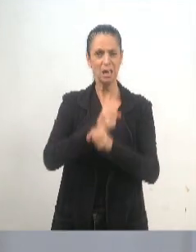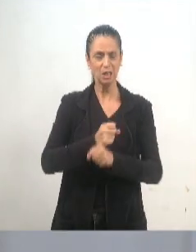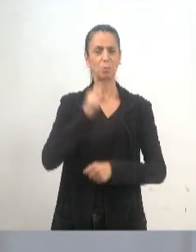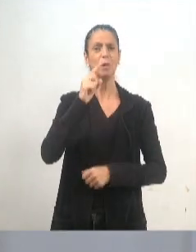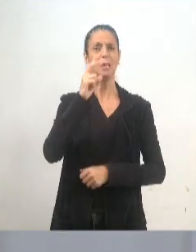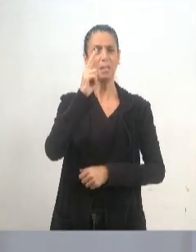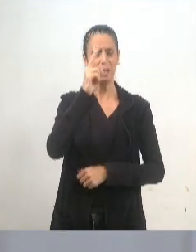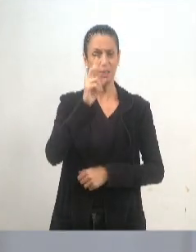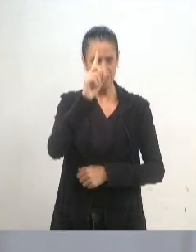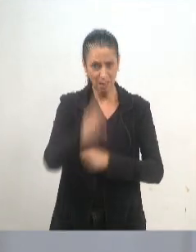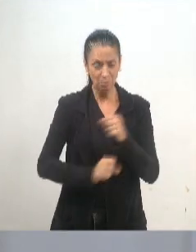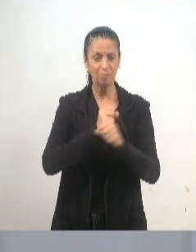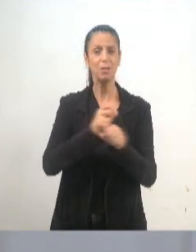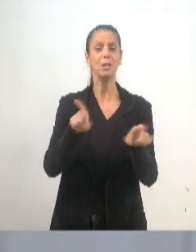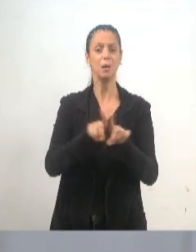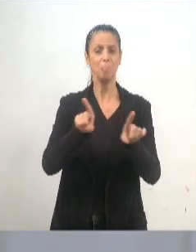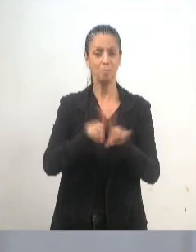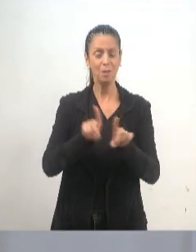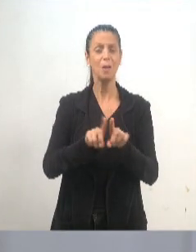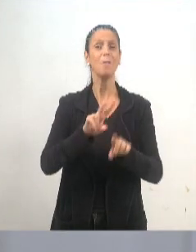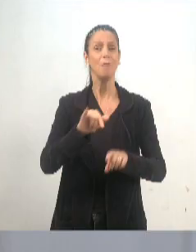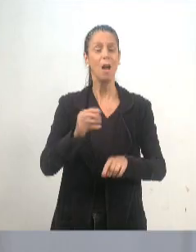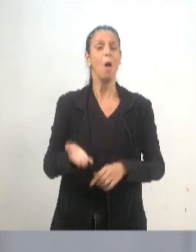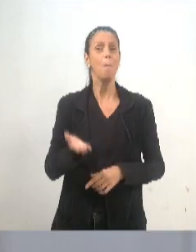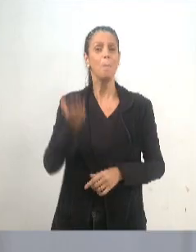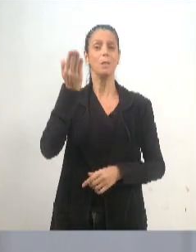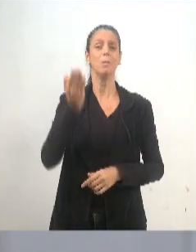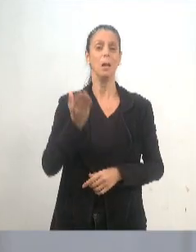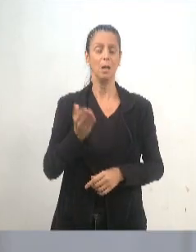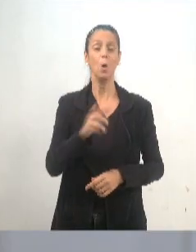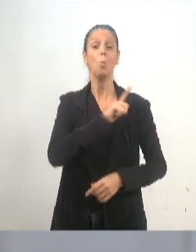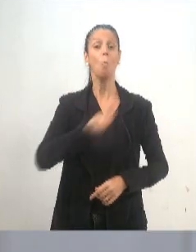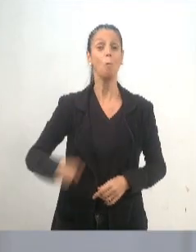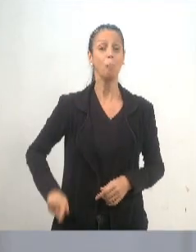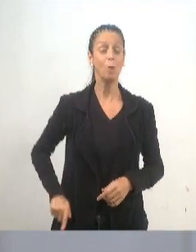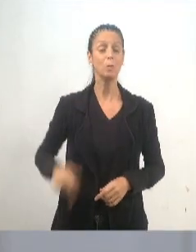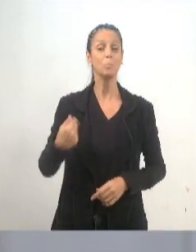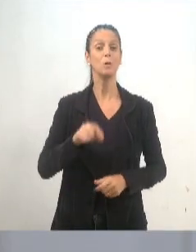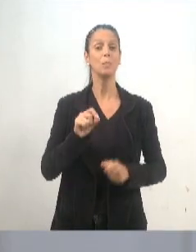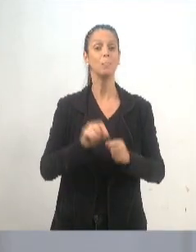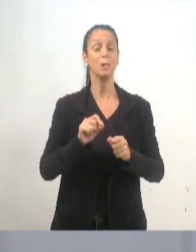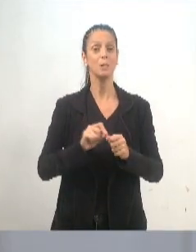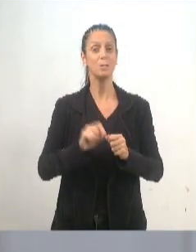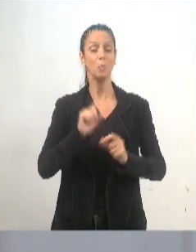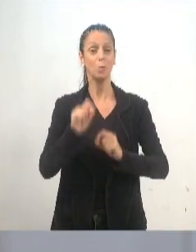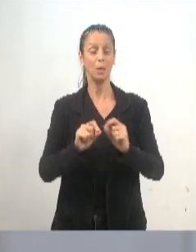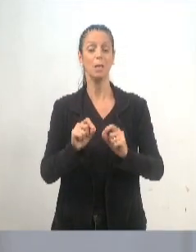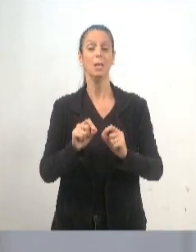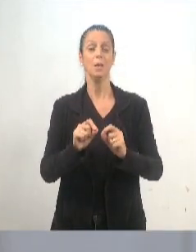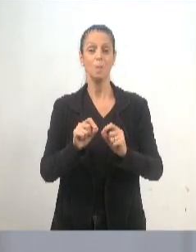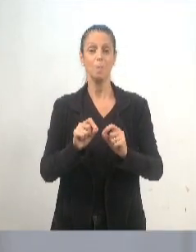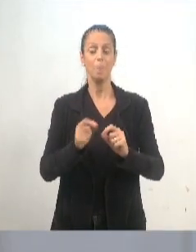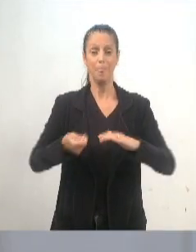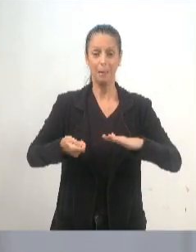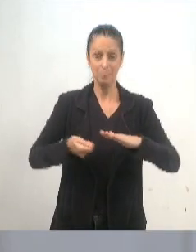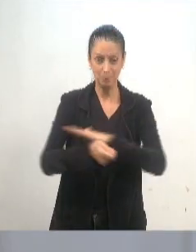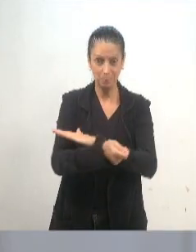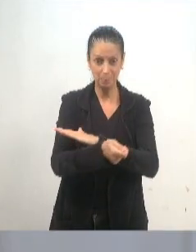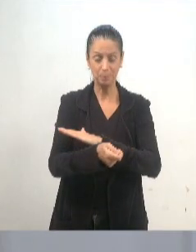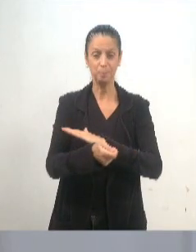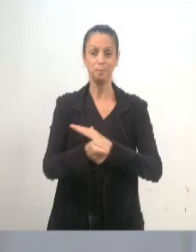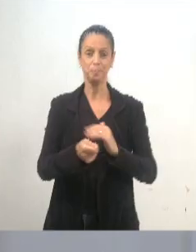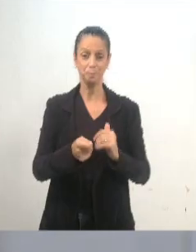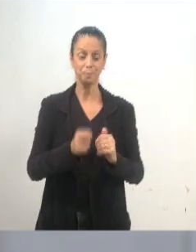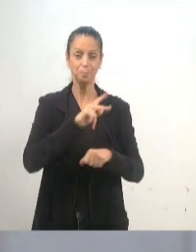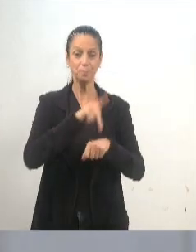60 bilhões de reais, mas uma sacanagem tão grande que o governo até teve que parcialmente recuar. As remessas e os investimentos feitos fora